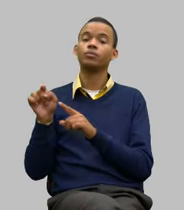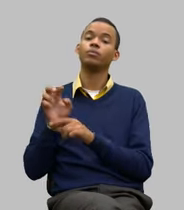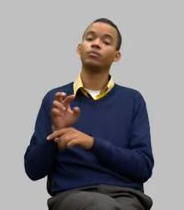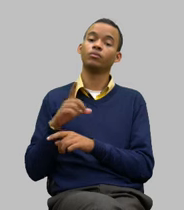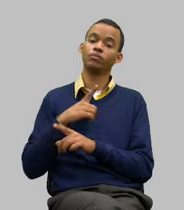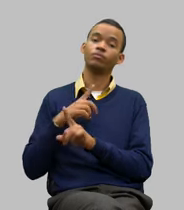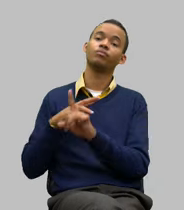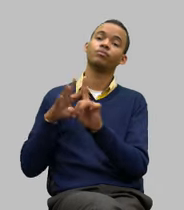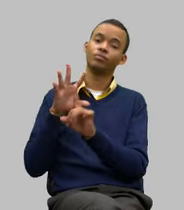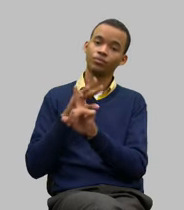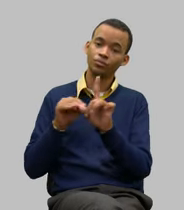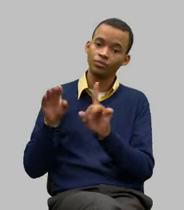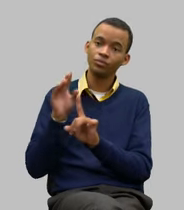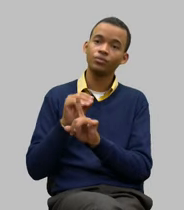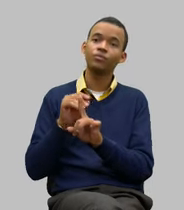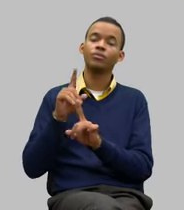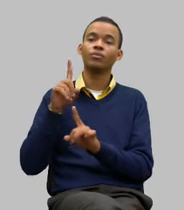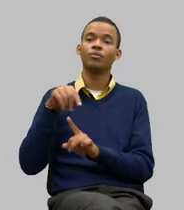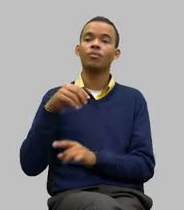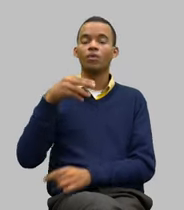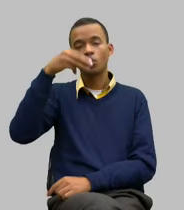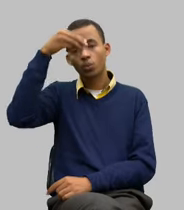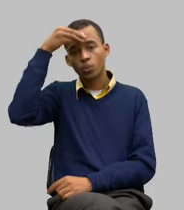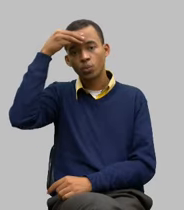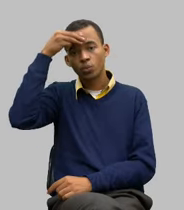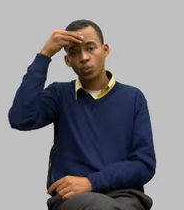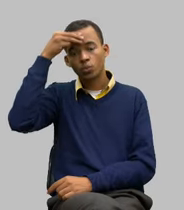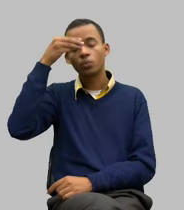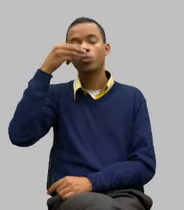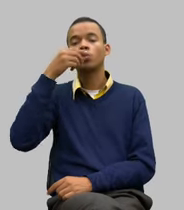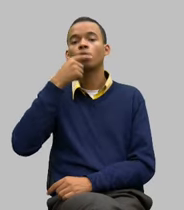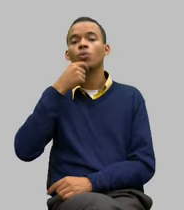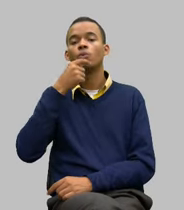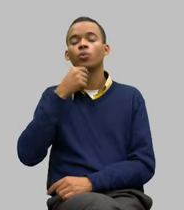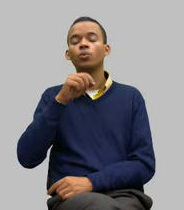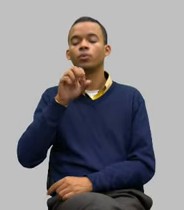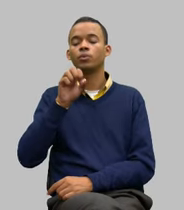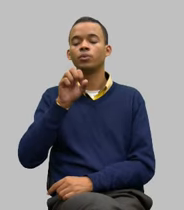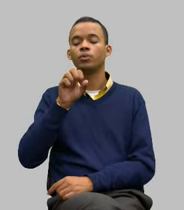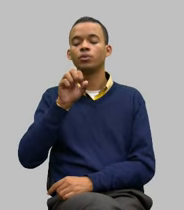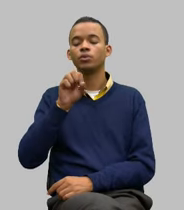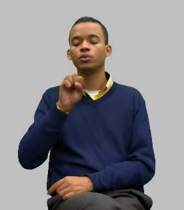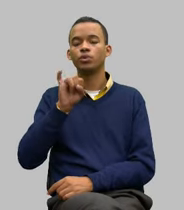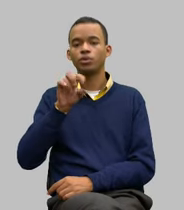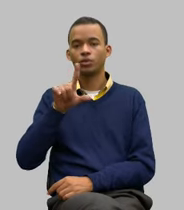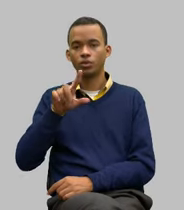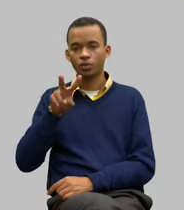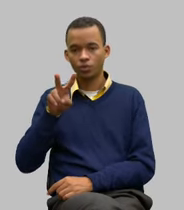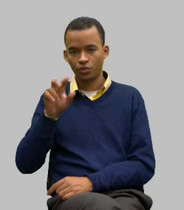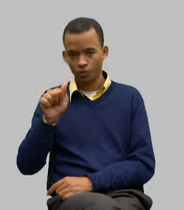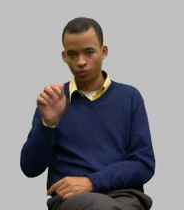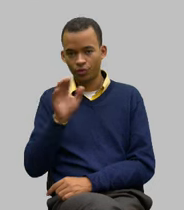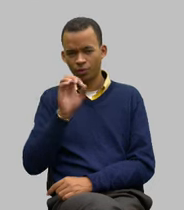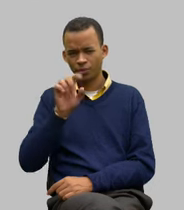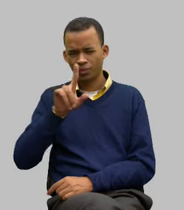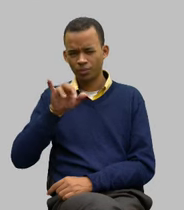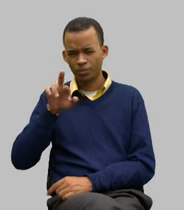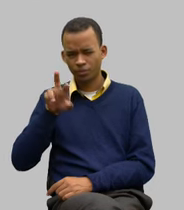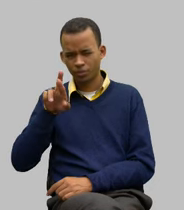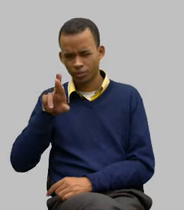abuso é sobrinho do coronel veterano Ciro rodrig de Oliveira Júnior embora alvo de diversas denúncias e procedimentos o